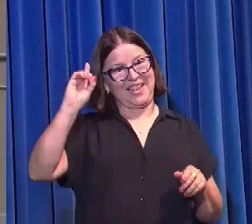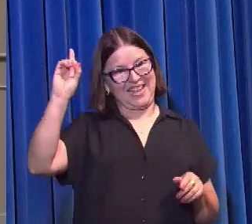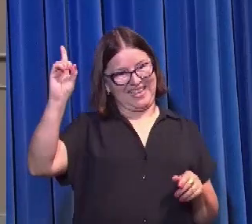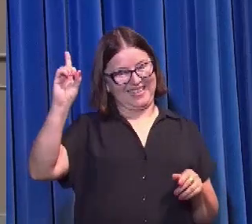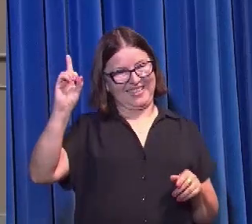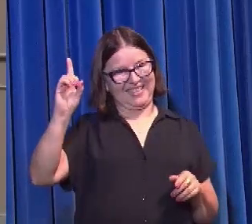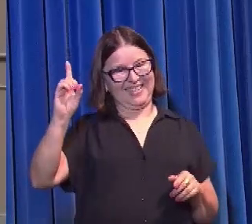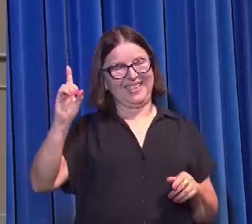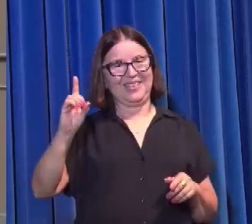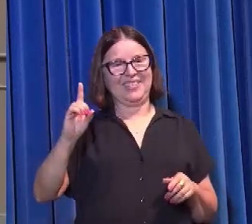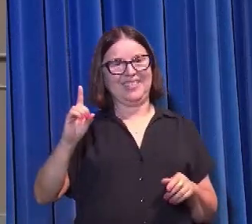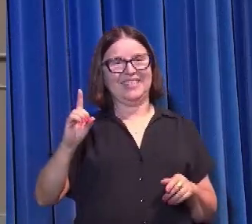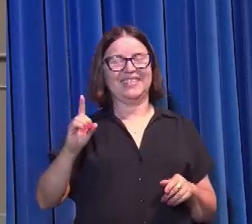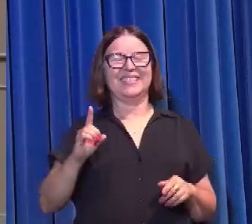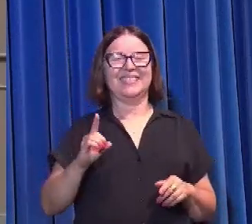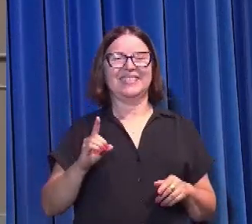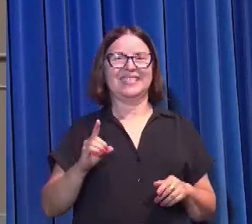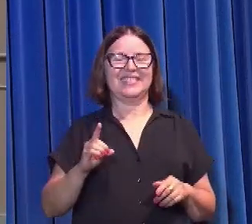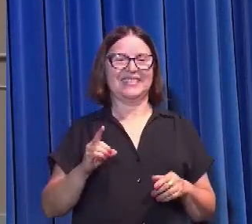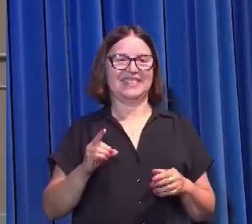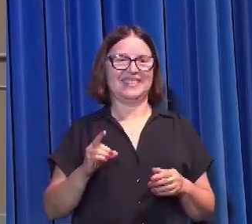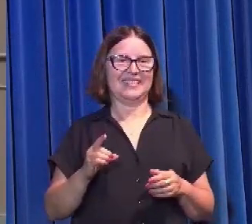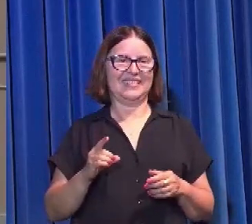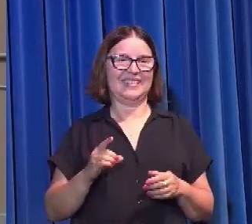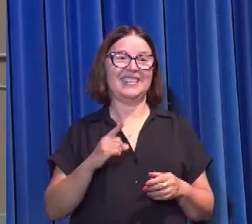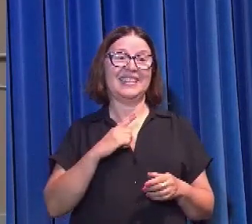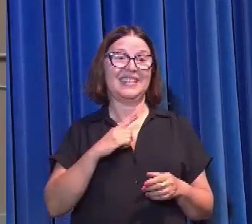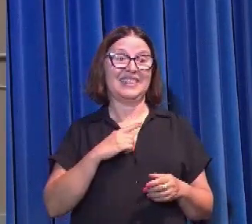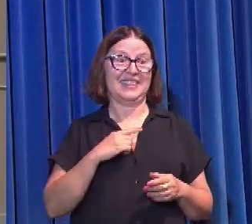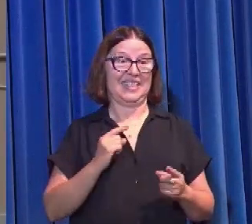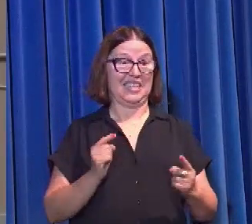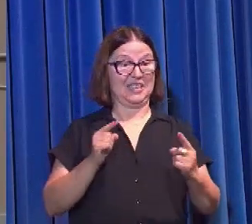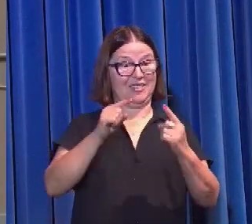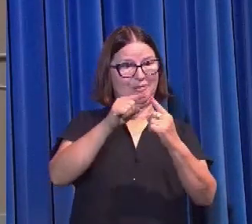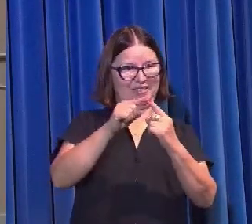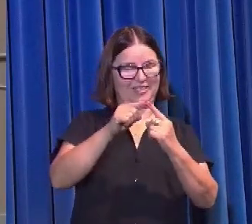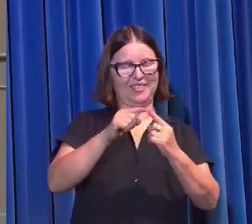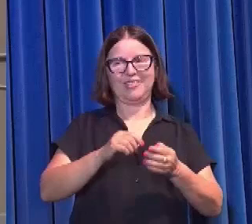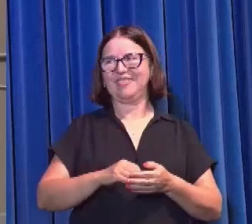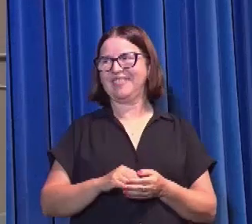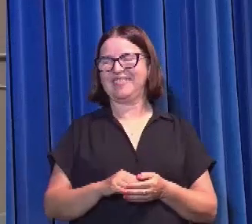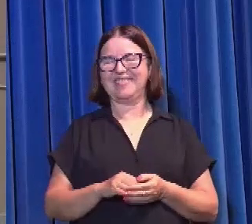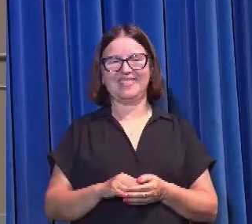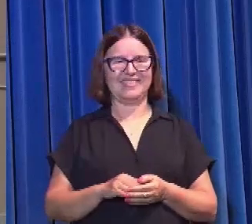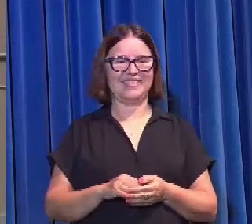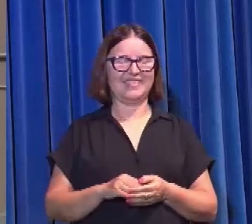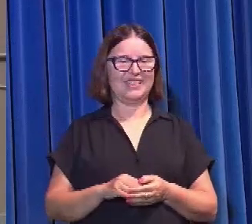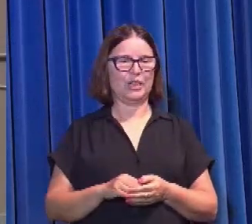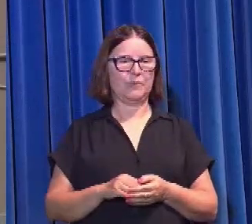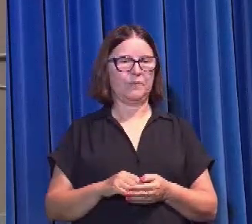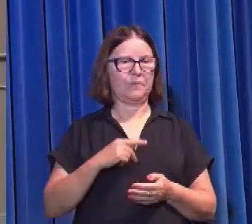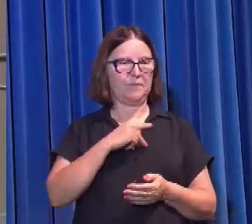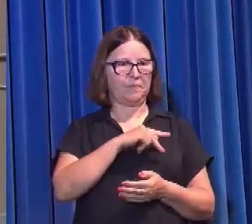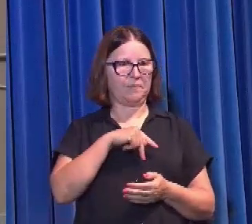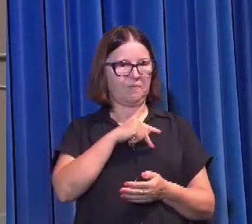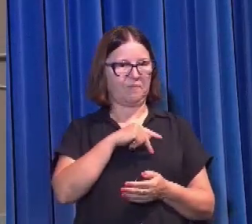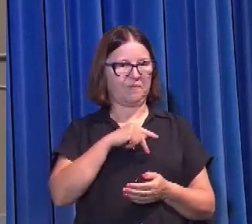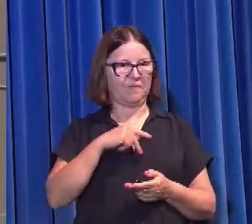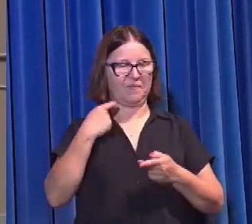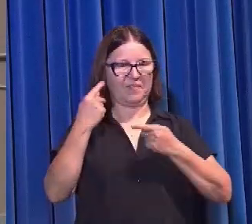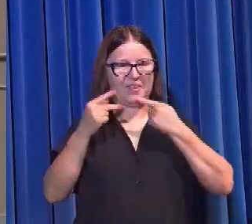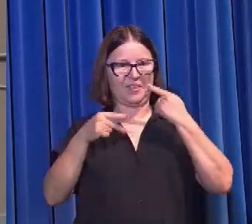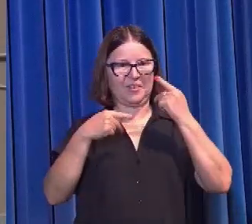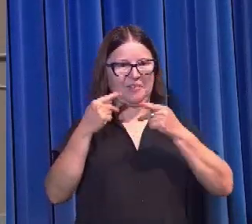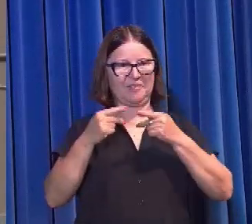Como igreja, trabalhar junto para que nós cresçamos no conhecimento de Cristo, o nosso Senhor, o nosso cabeça. O Paulo fala assim,